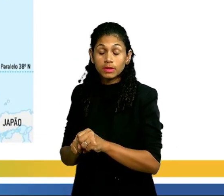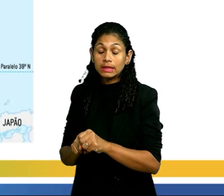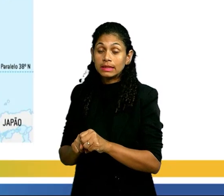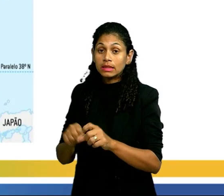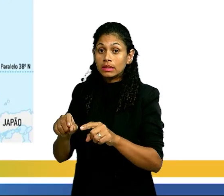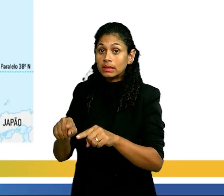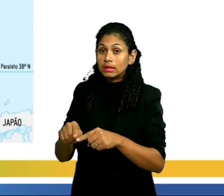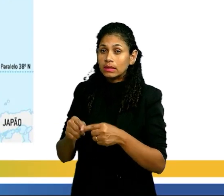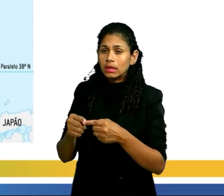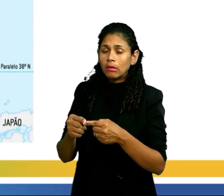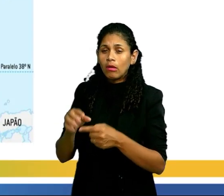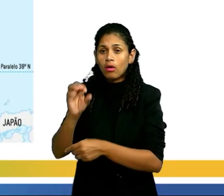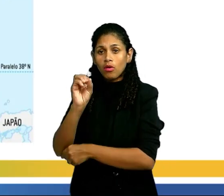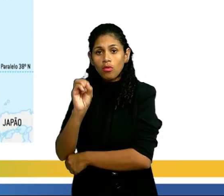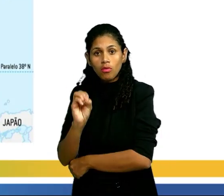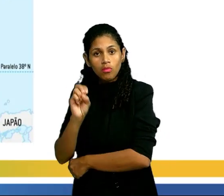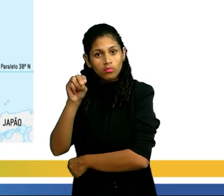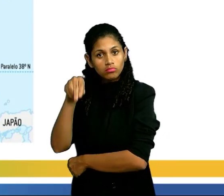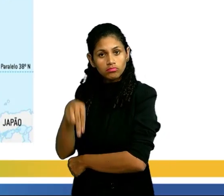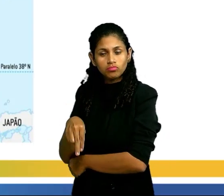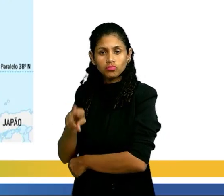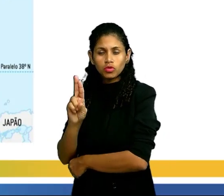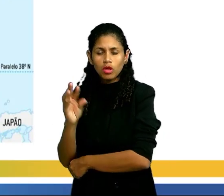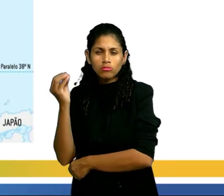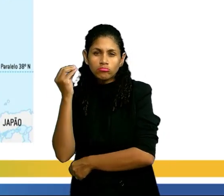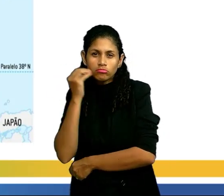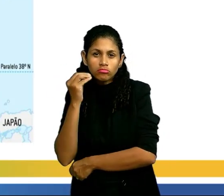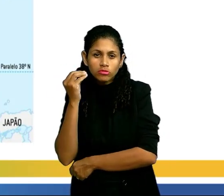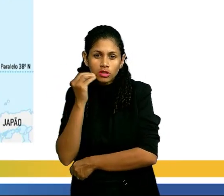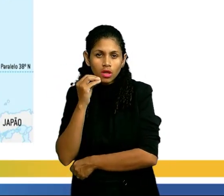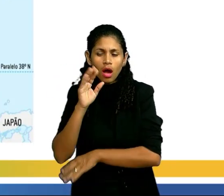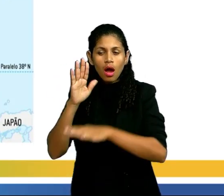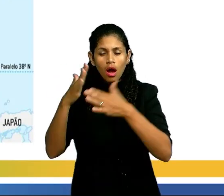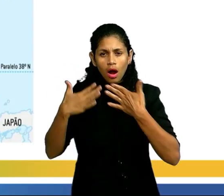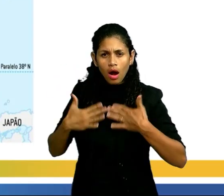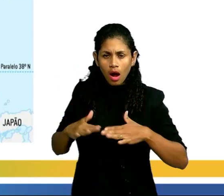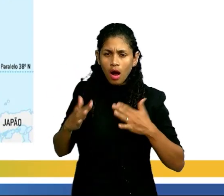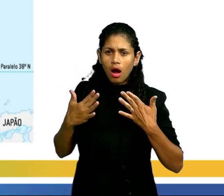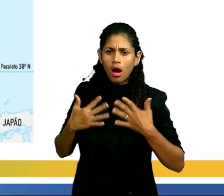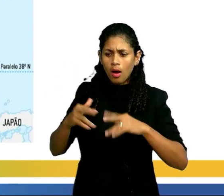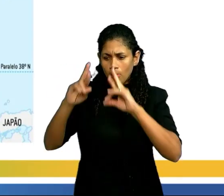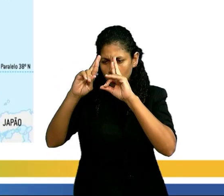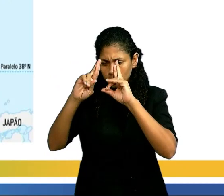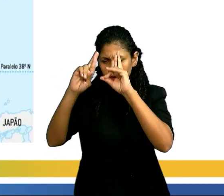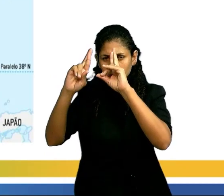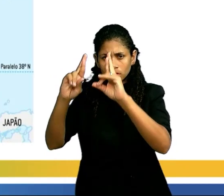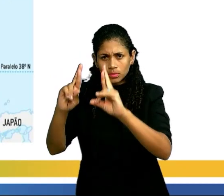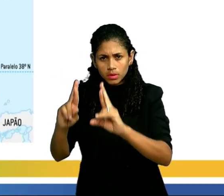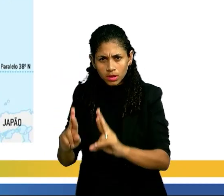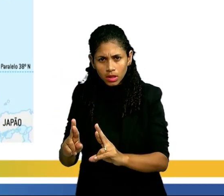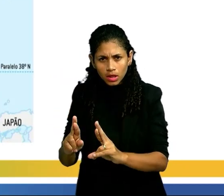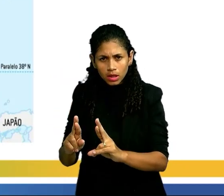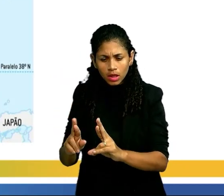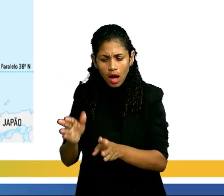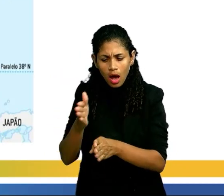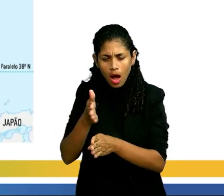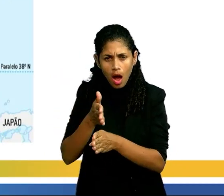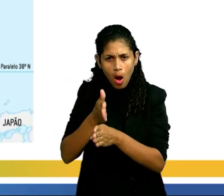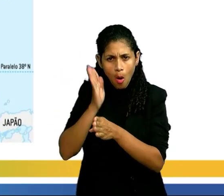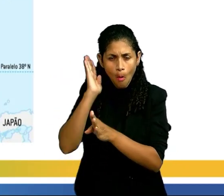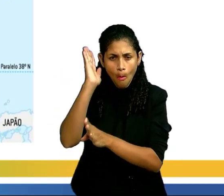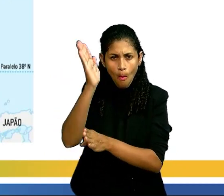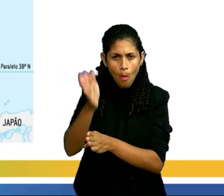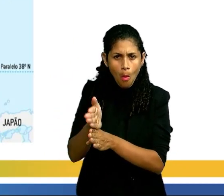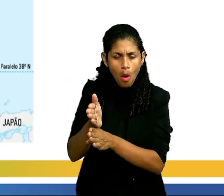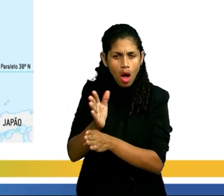tentar dizer, galera, calma, né? Tem o paralelo 38, né? Vamos respeitar esse paralelo. E a guerra ela vai